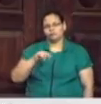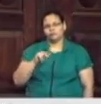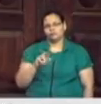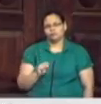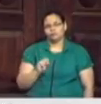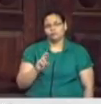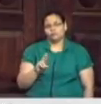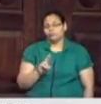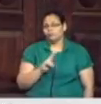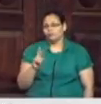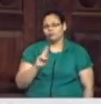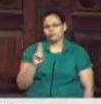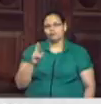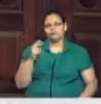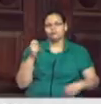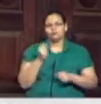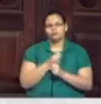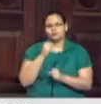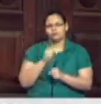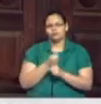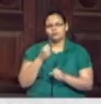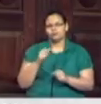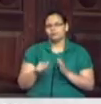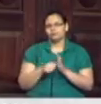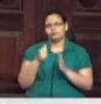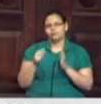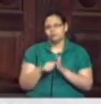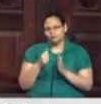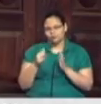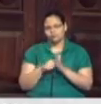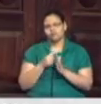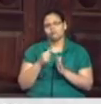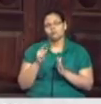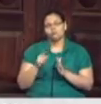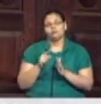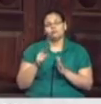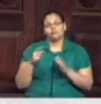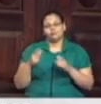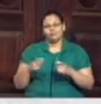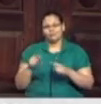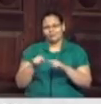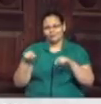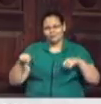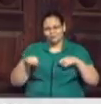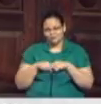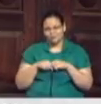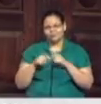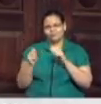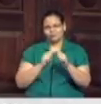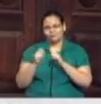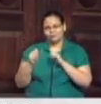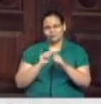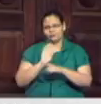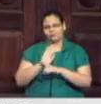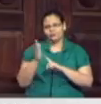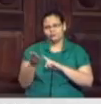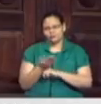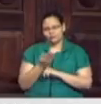para construir o primeiro mercado público de economia solidária, que é um espaço para justamente